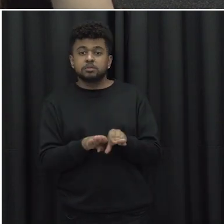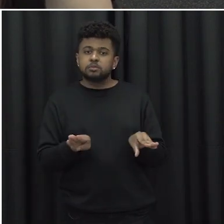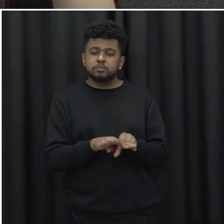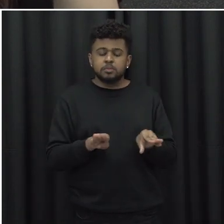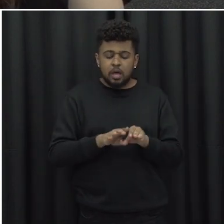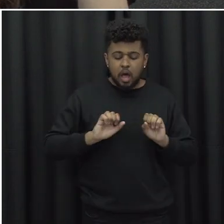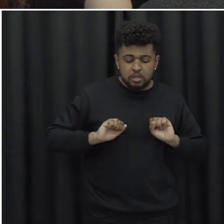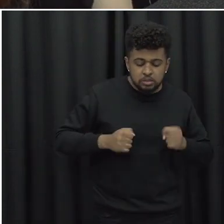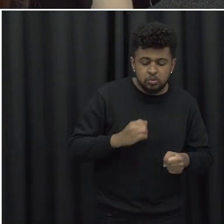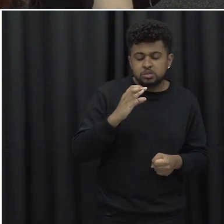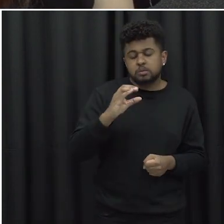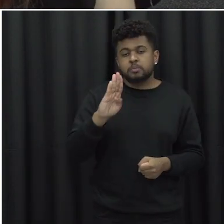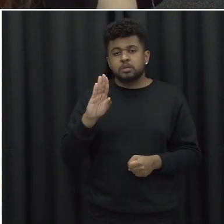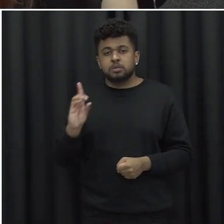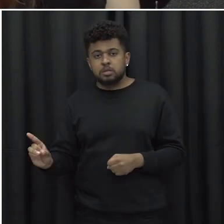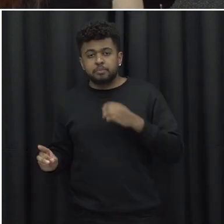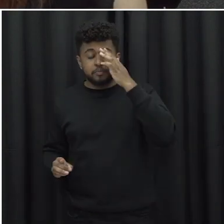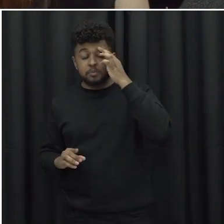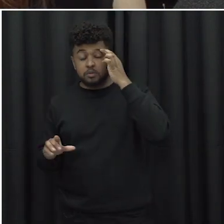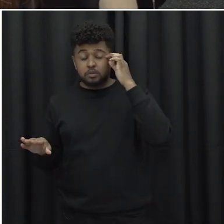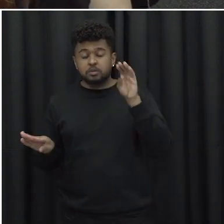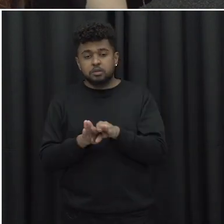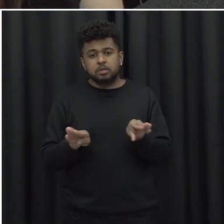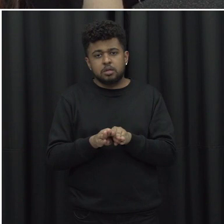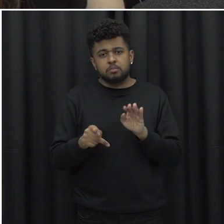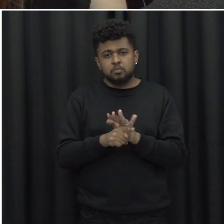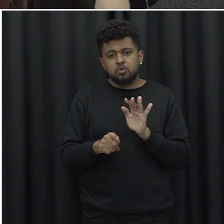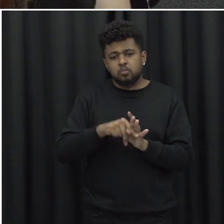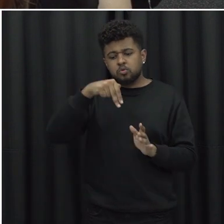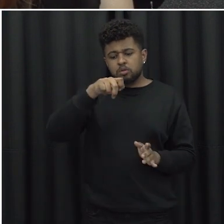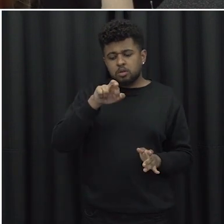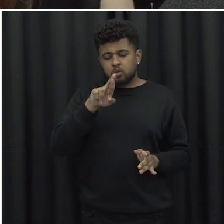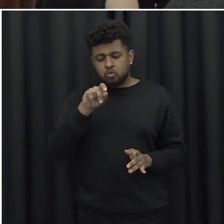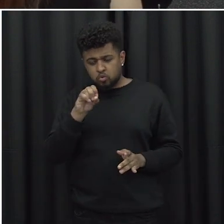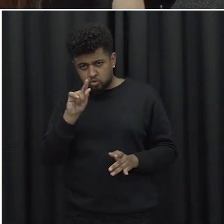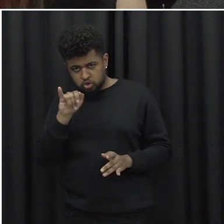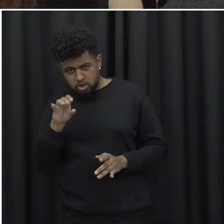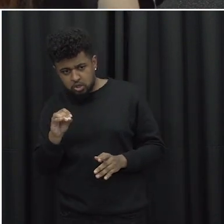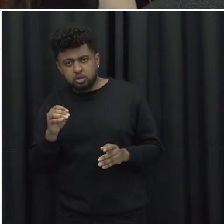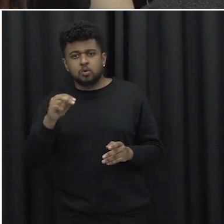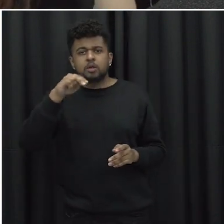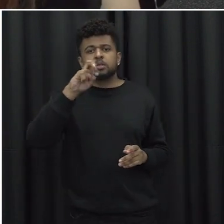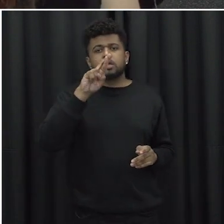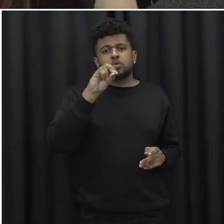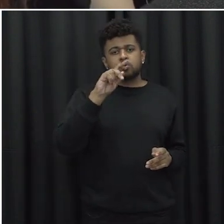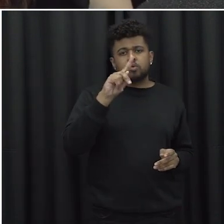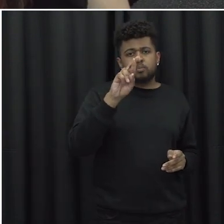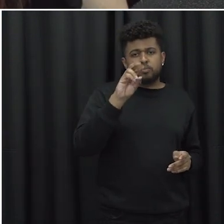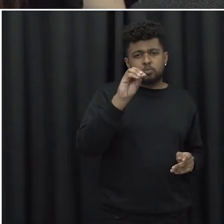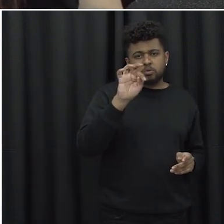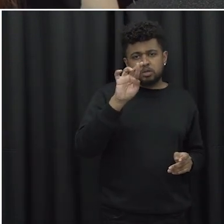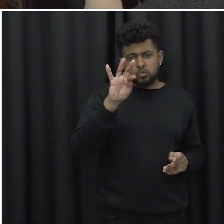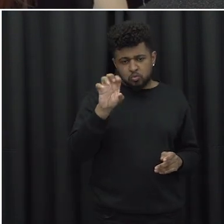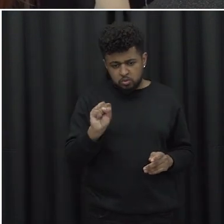da cannabis, e também as ações do CBD tem, inclusive, efeitos neurogênicos,